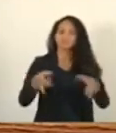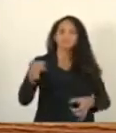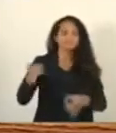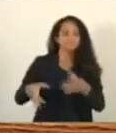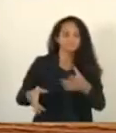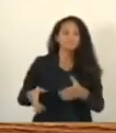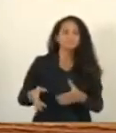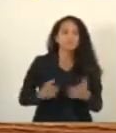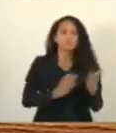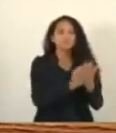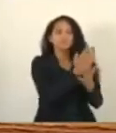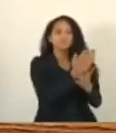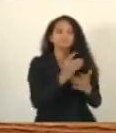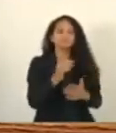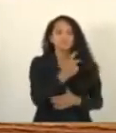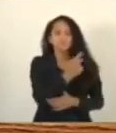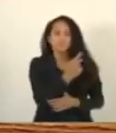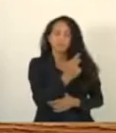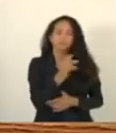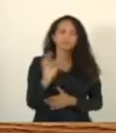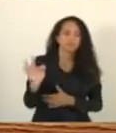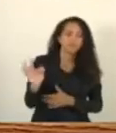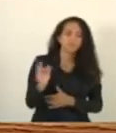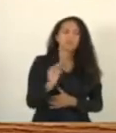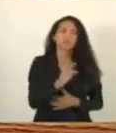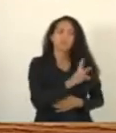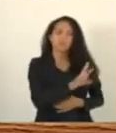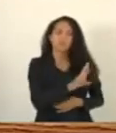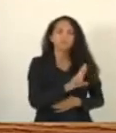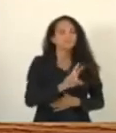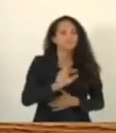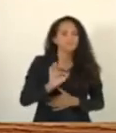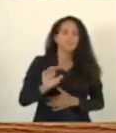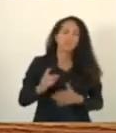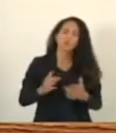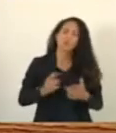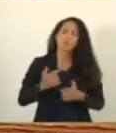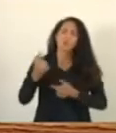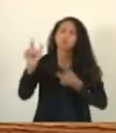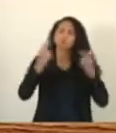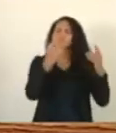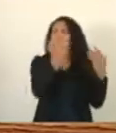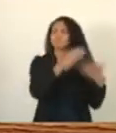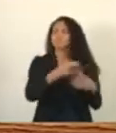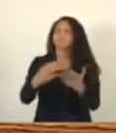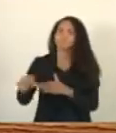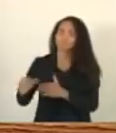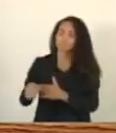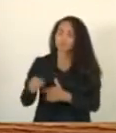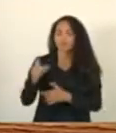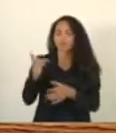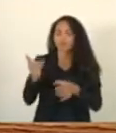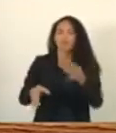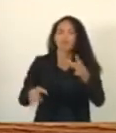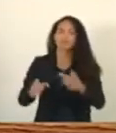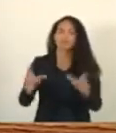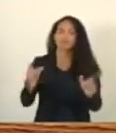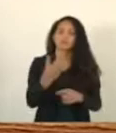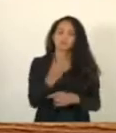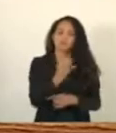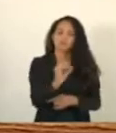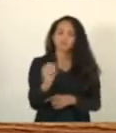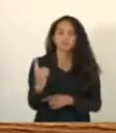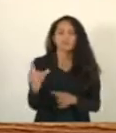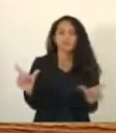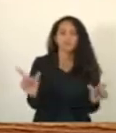sido aprovados Polícia Rodoviária Federal, Polícia Federal e outros concursos públicos realizados. Então, conversamos ali com o